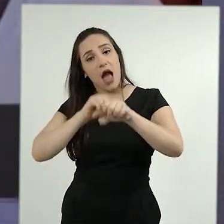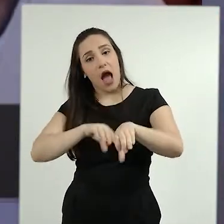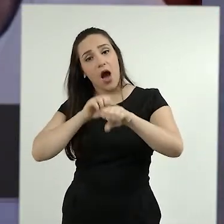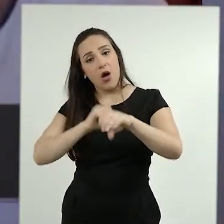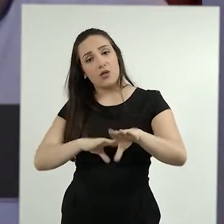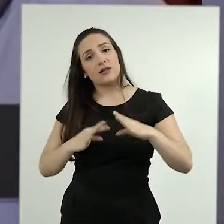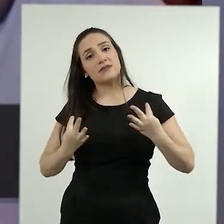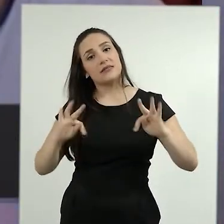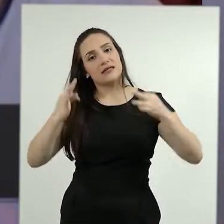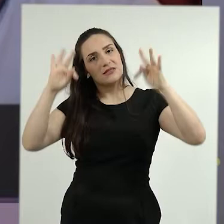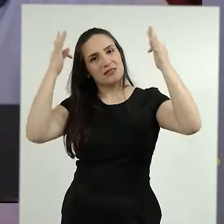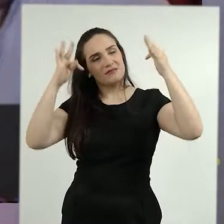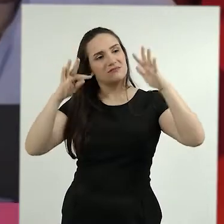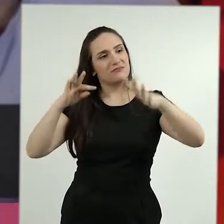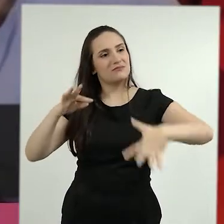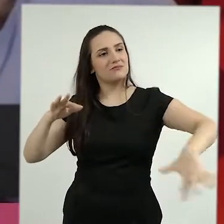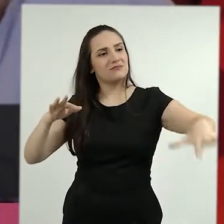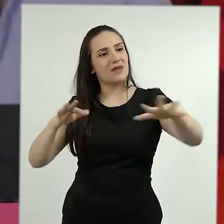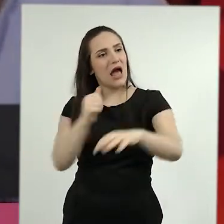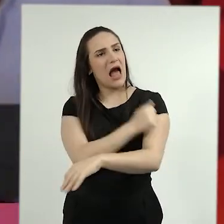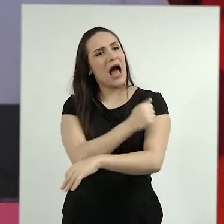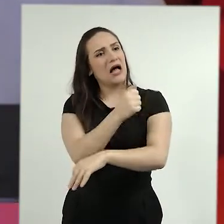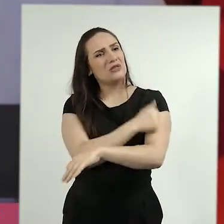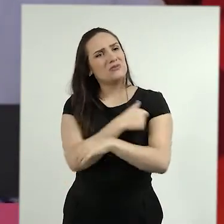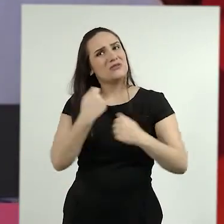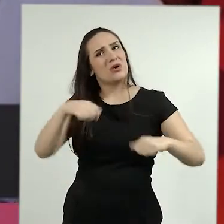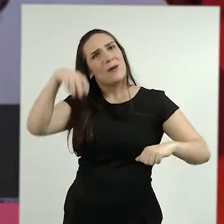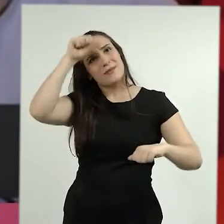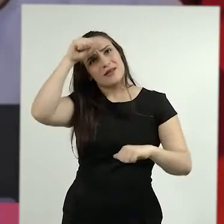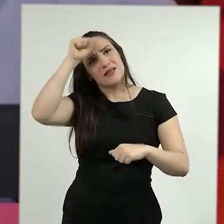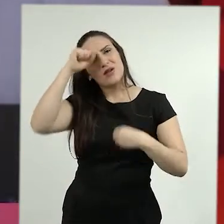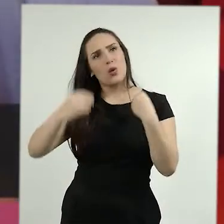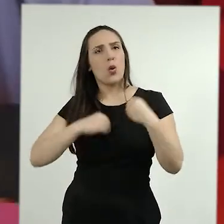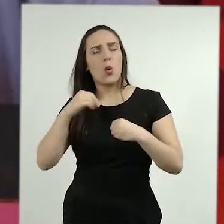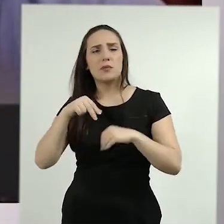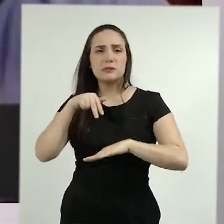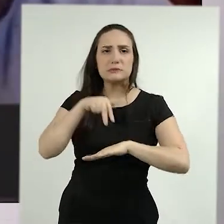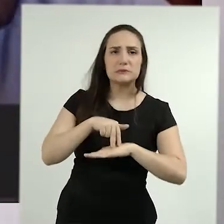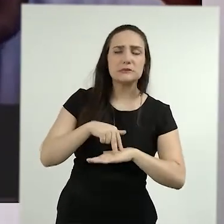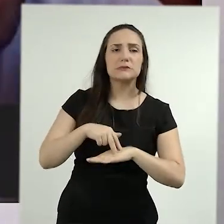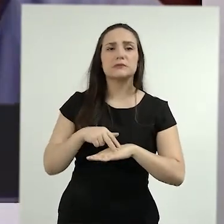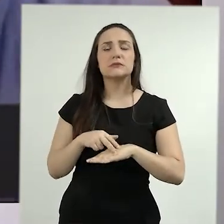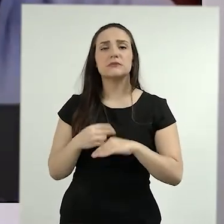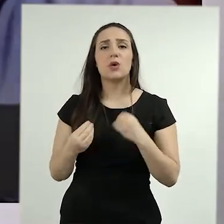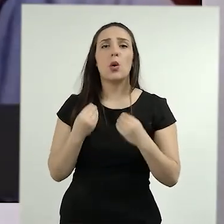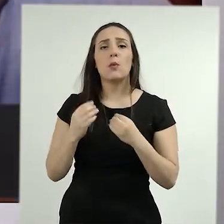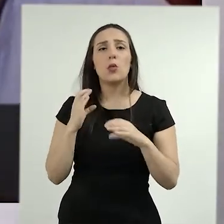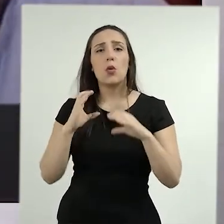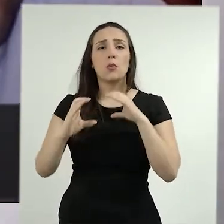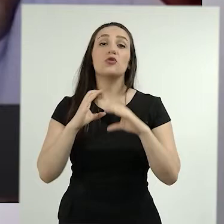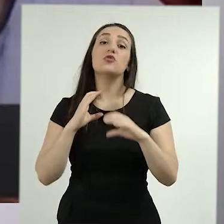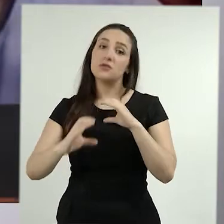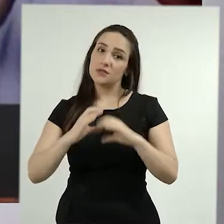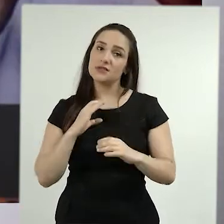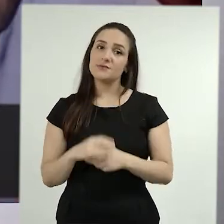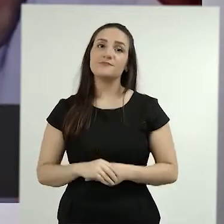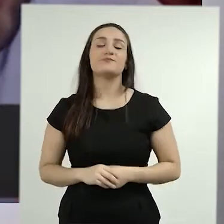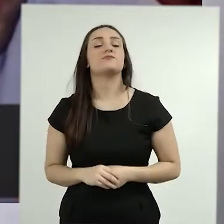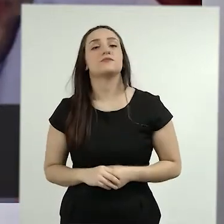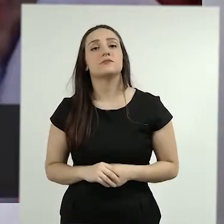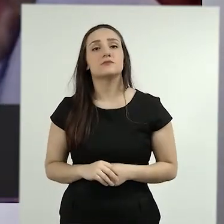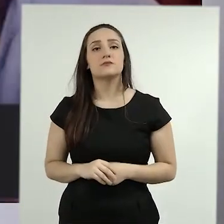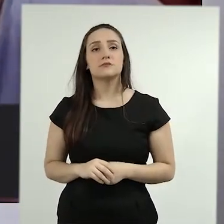aulas online, né, para alunos que não estavam acostumados a aprender online. Então, teve muita adaptação com relação à